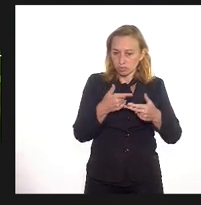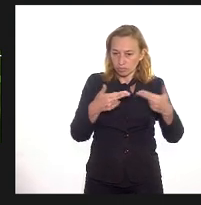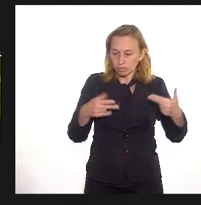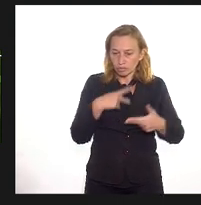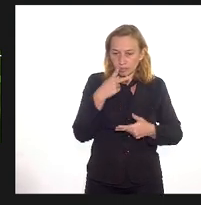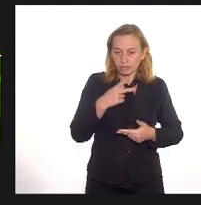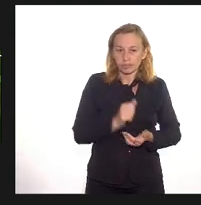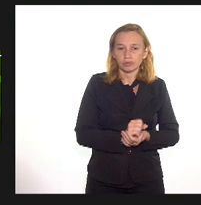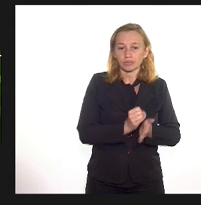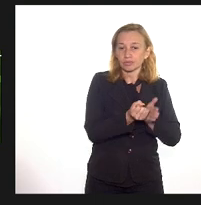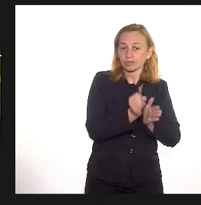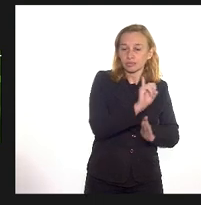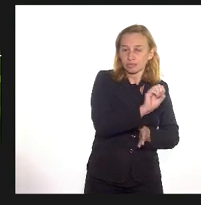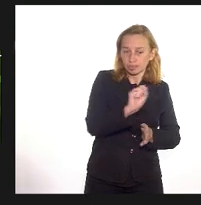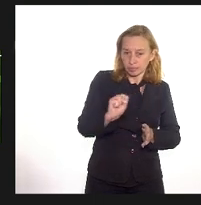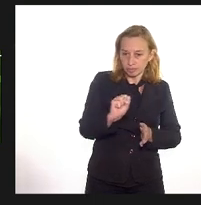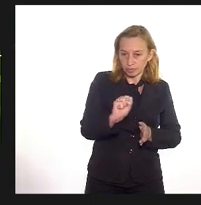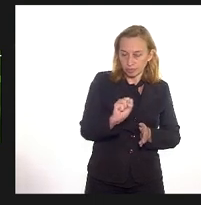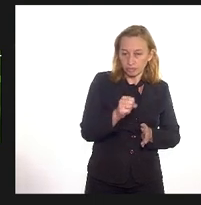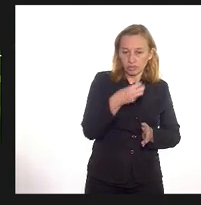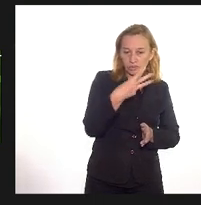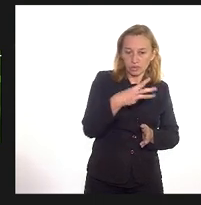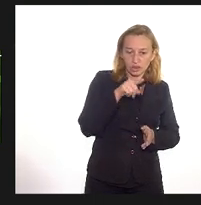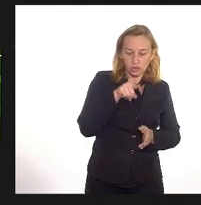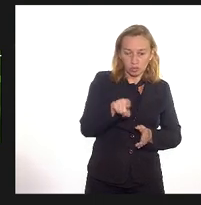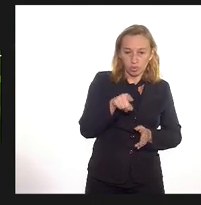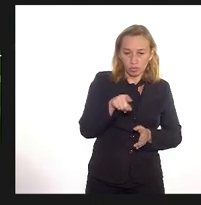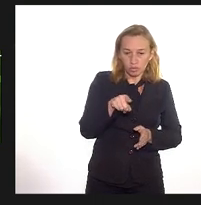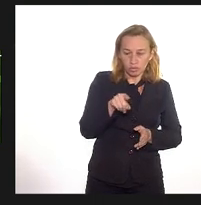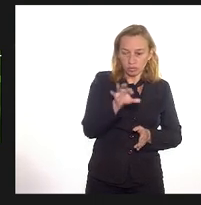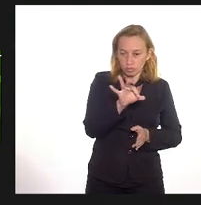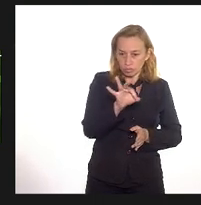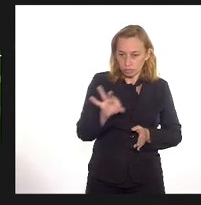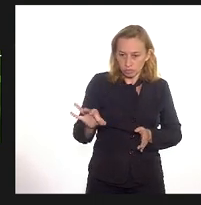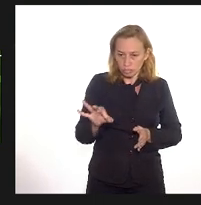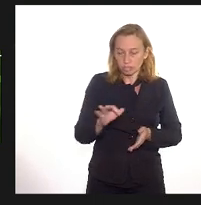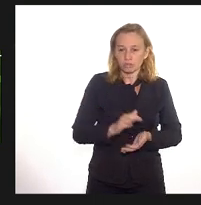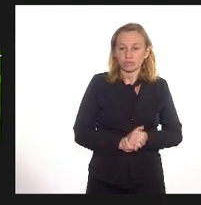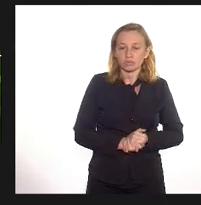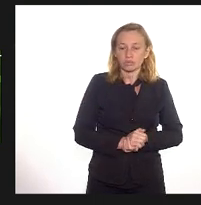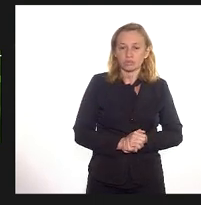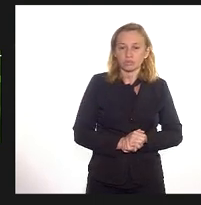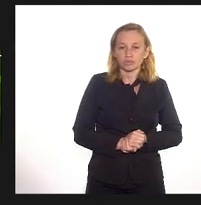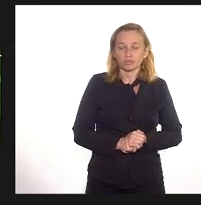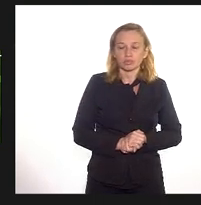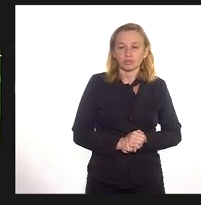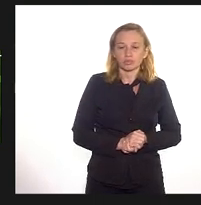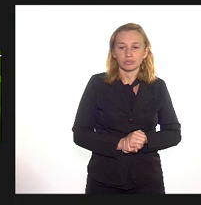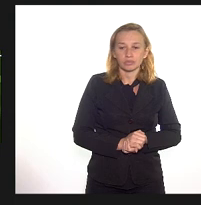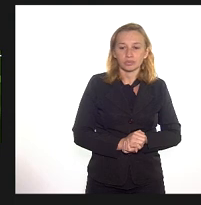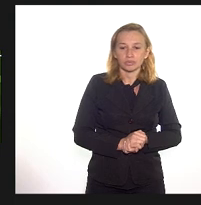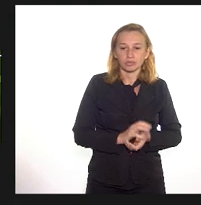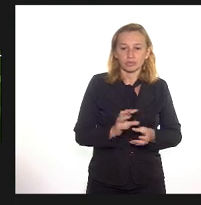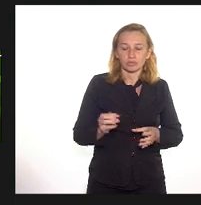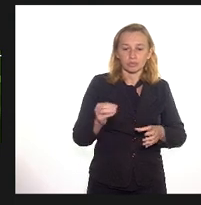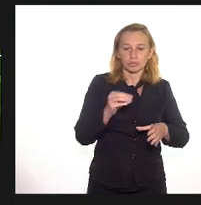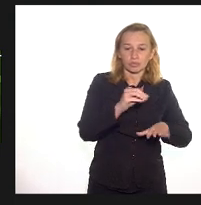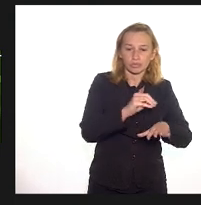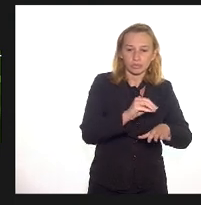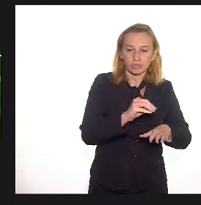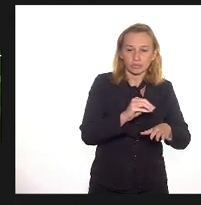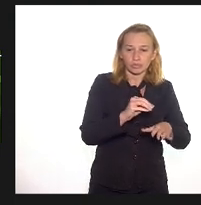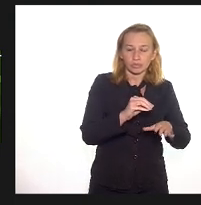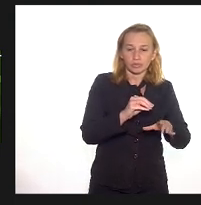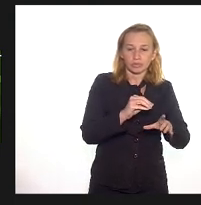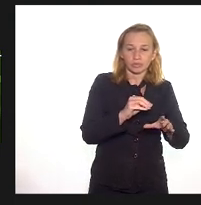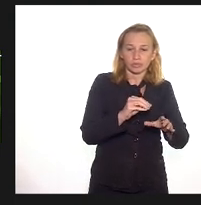O ICMS de 3 pontos percentuais que incide sobre as